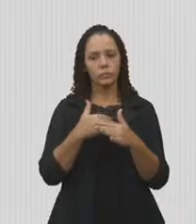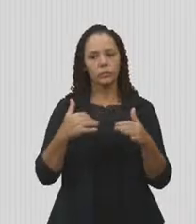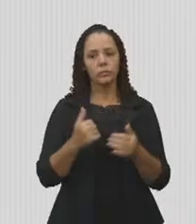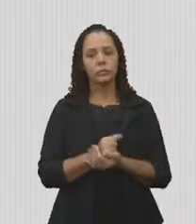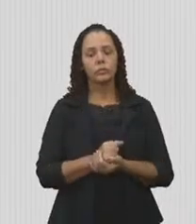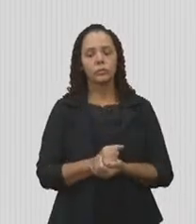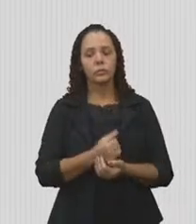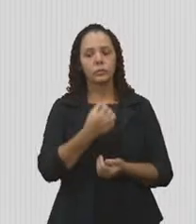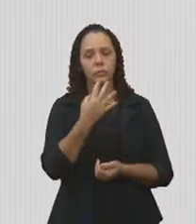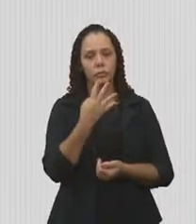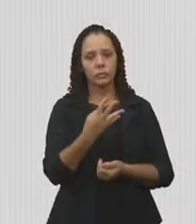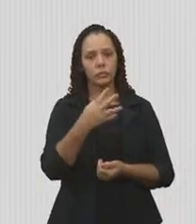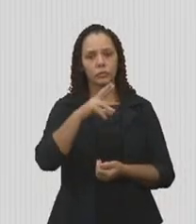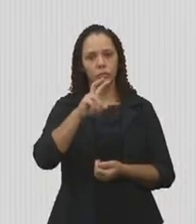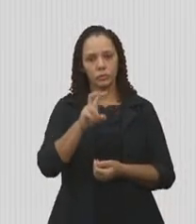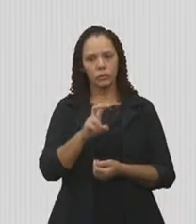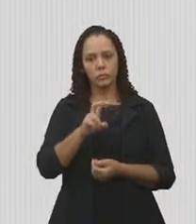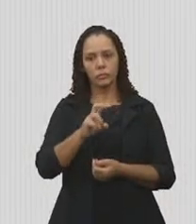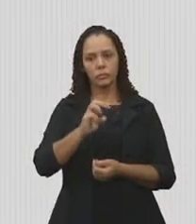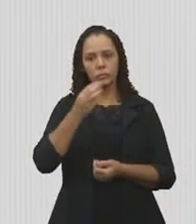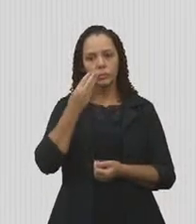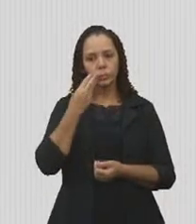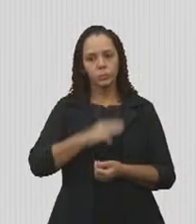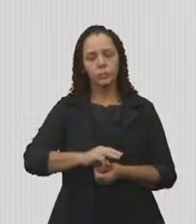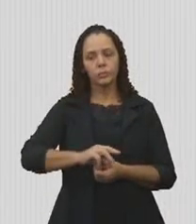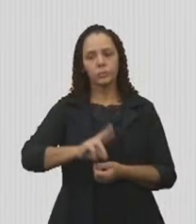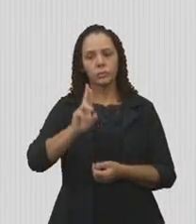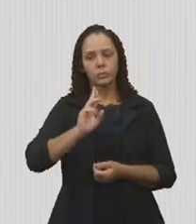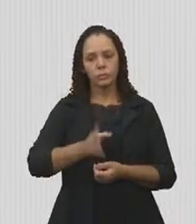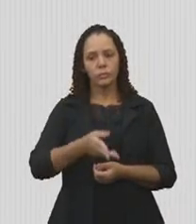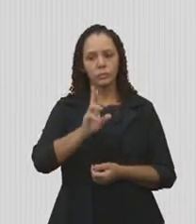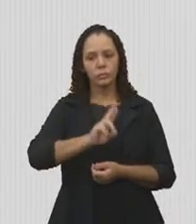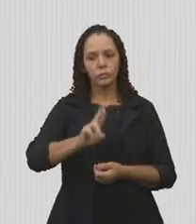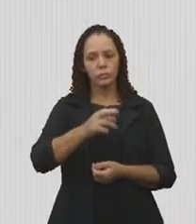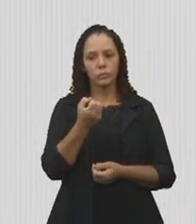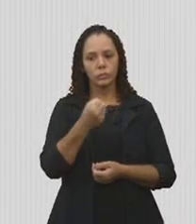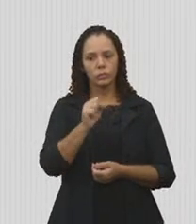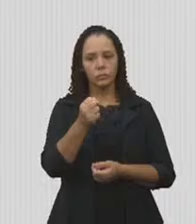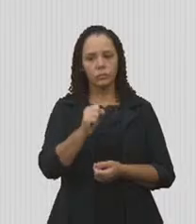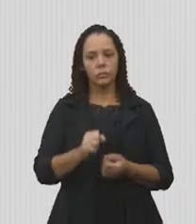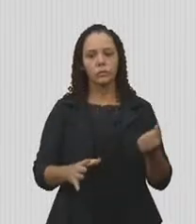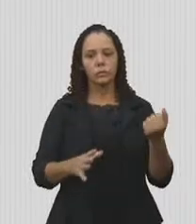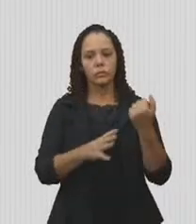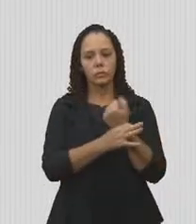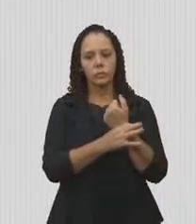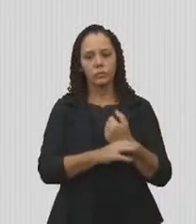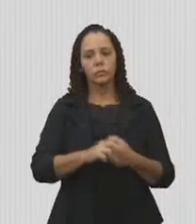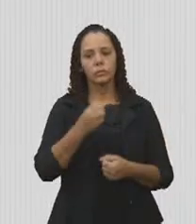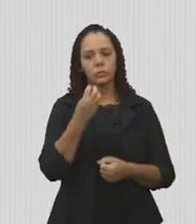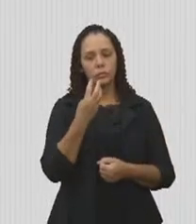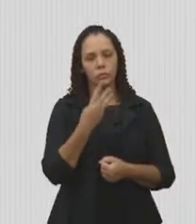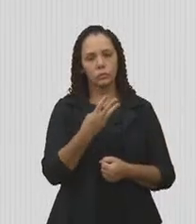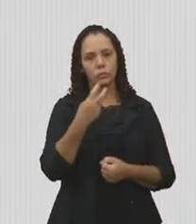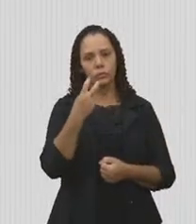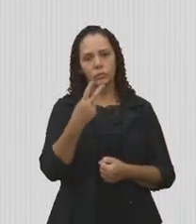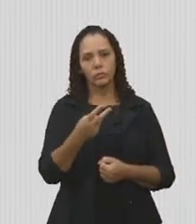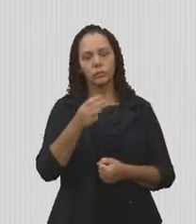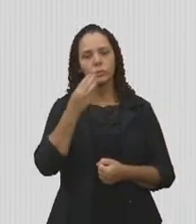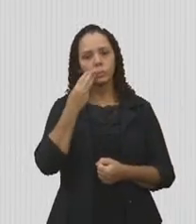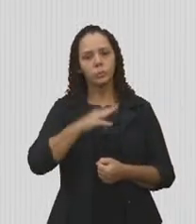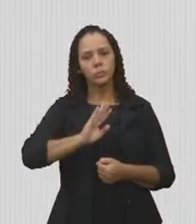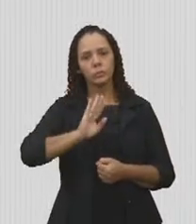do orçamento de 45, o município gastou 8. Segurança, de 32 milhões, gastou